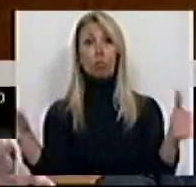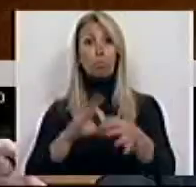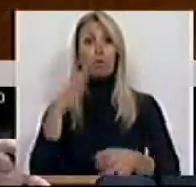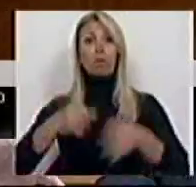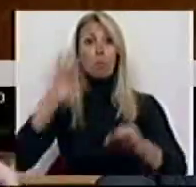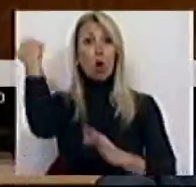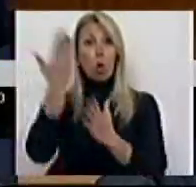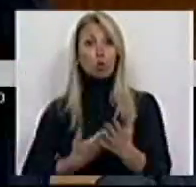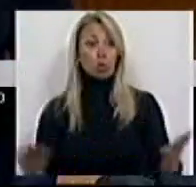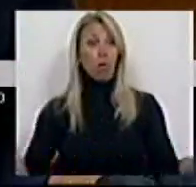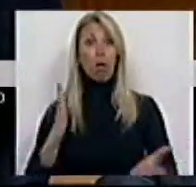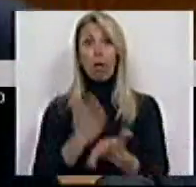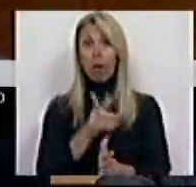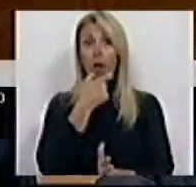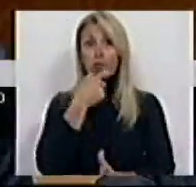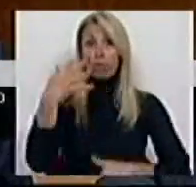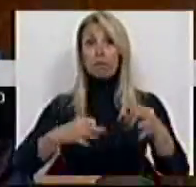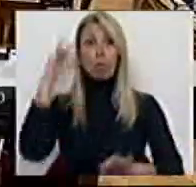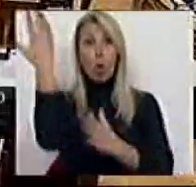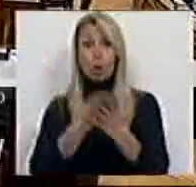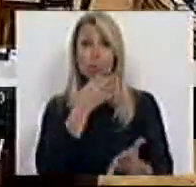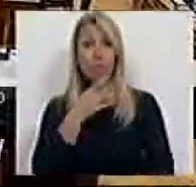até o Tribunal Constitucional se pronunciar. Muito obrigado.